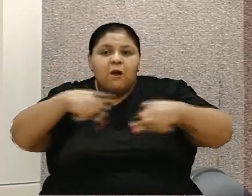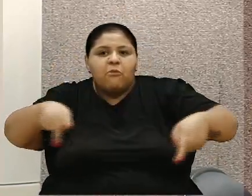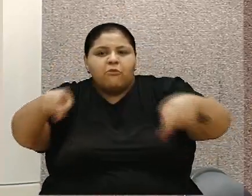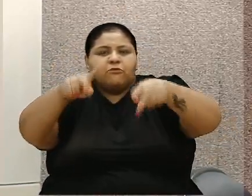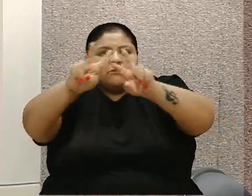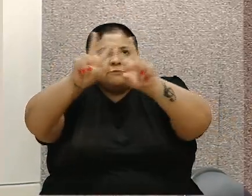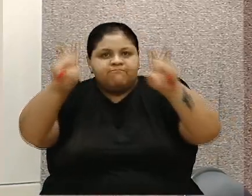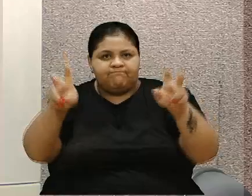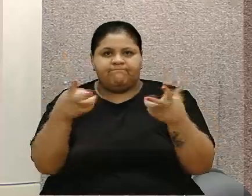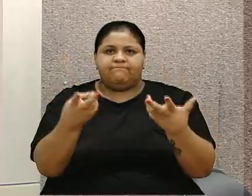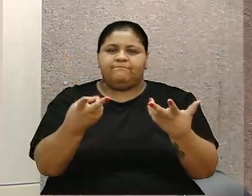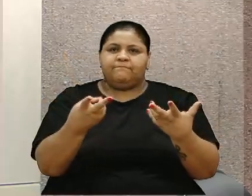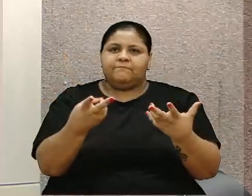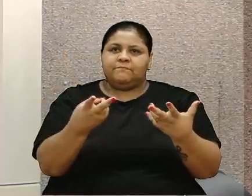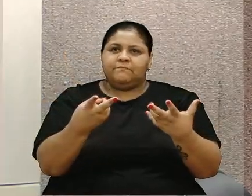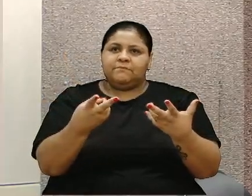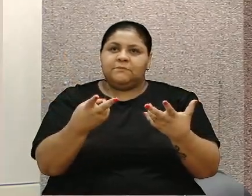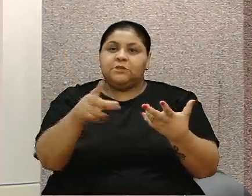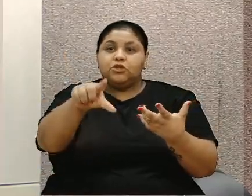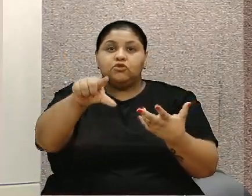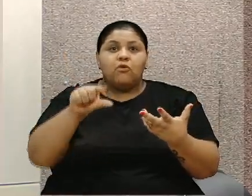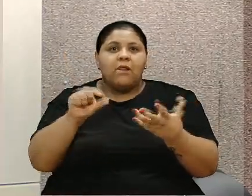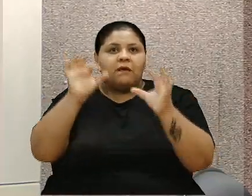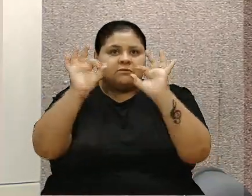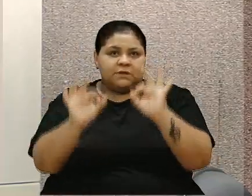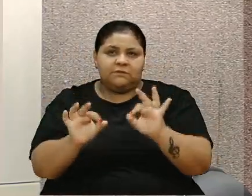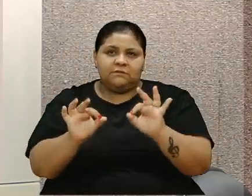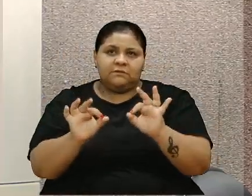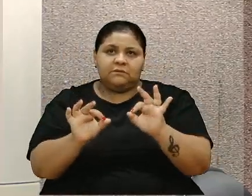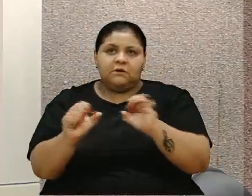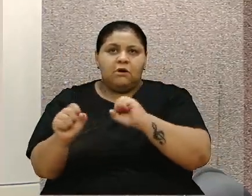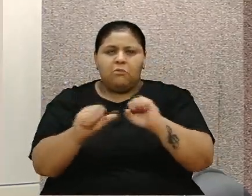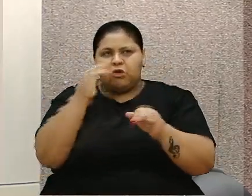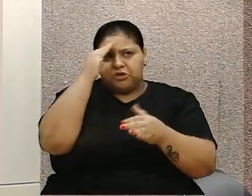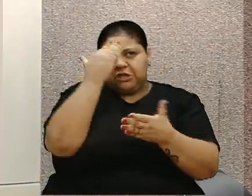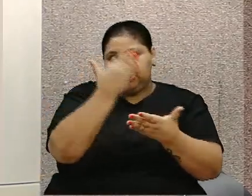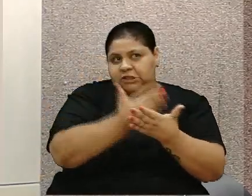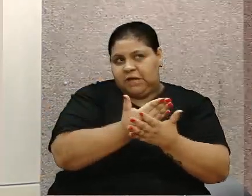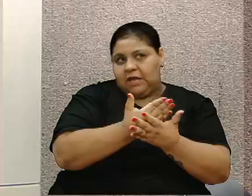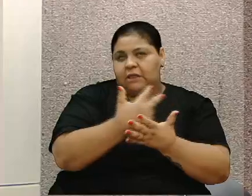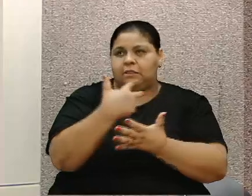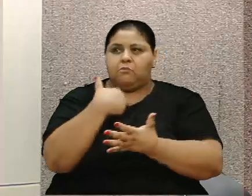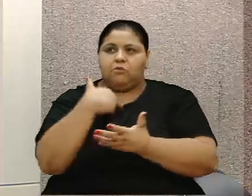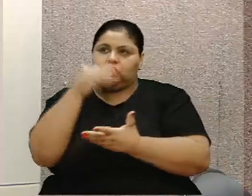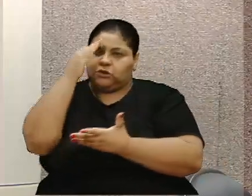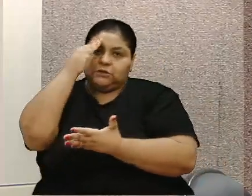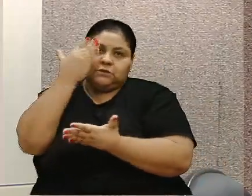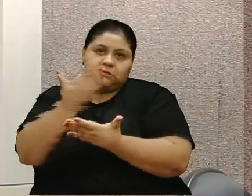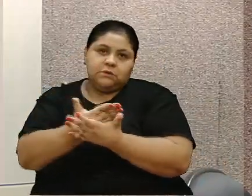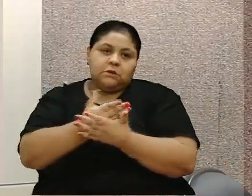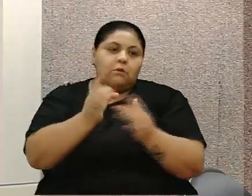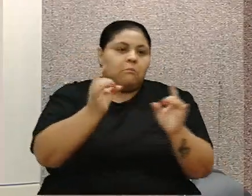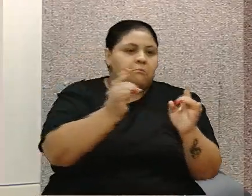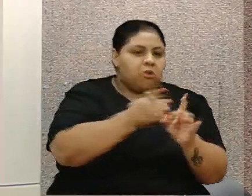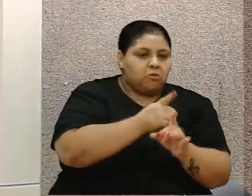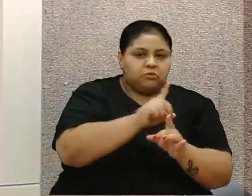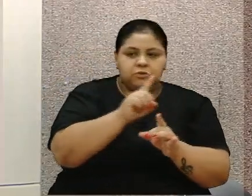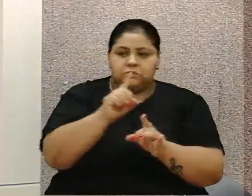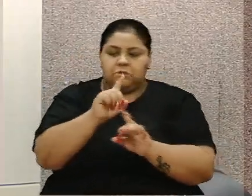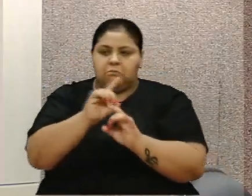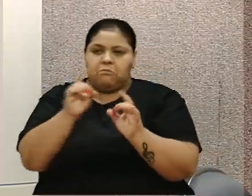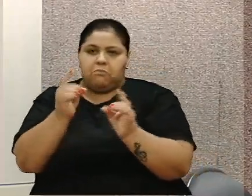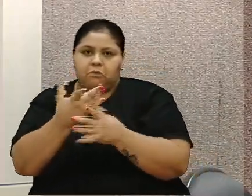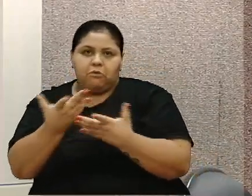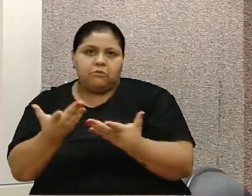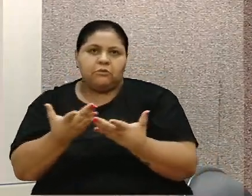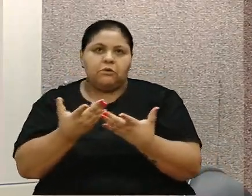Dar a voz, chegar em uma definição. A gente pode confiar ou não pode? Estamos preparados? Não estamos, né? Para detectar